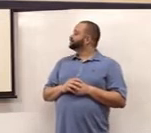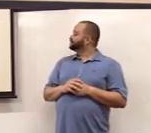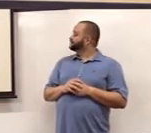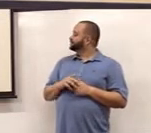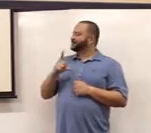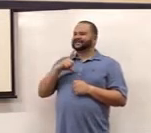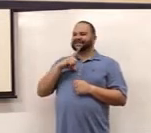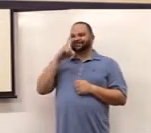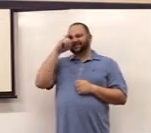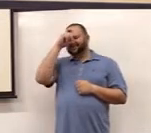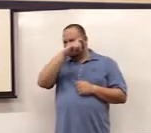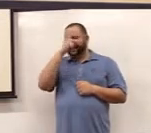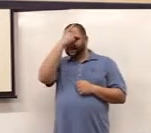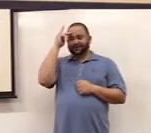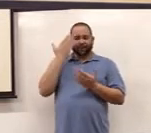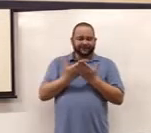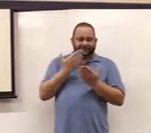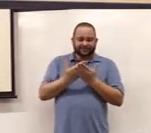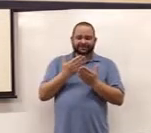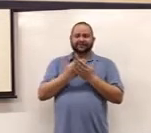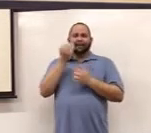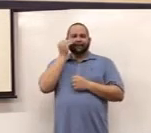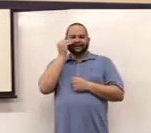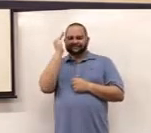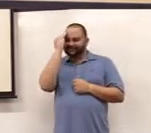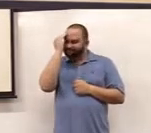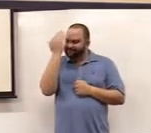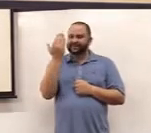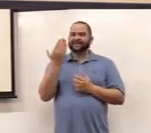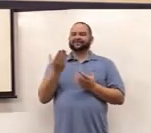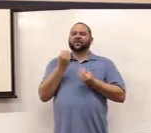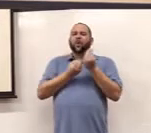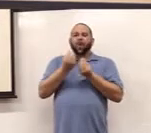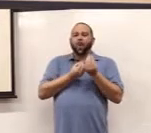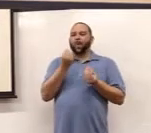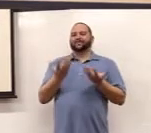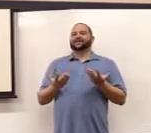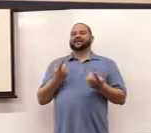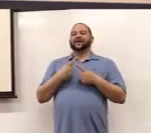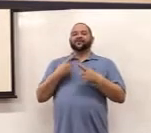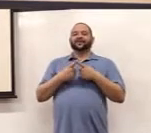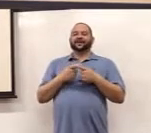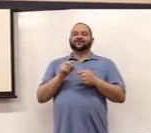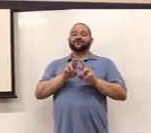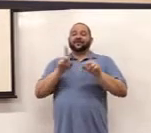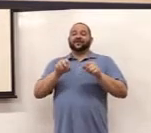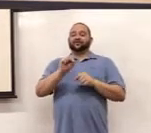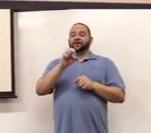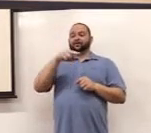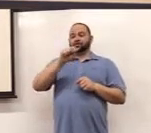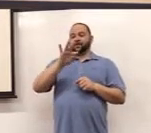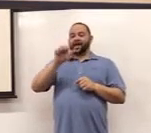gente tem muita dificuldade, as pessoas estudam muito para tentar definir como que ele é. Porque ele já não é mais só uma sonata, porque as